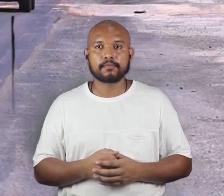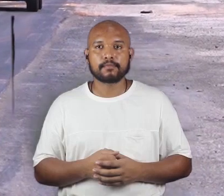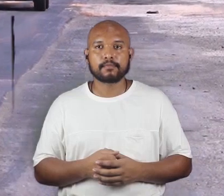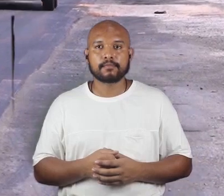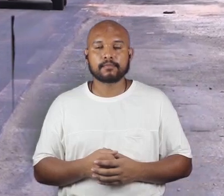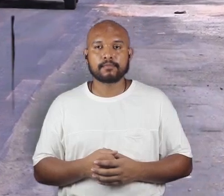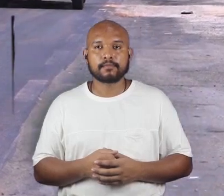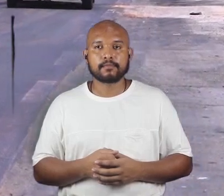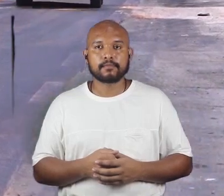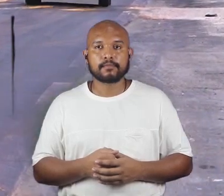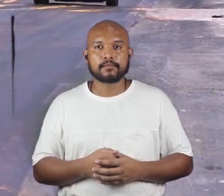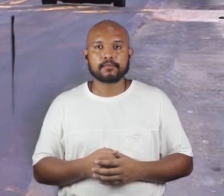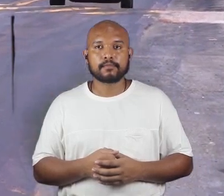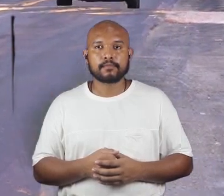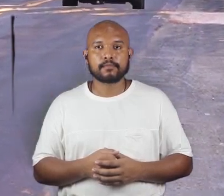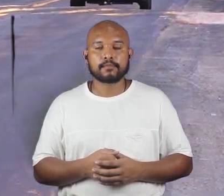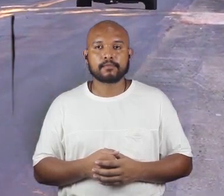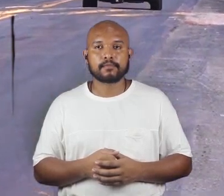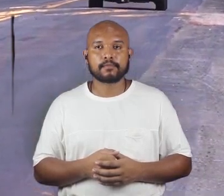A gente vai ouvir também